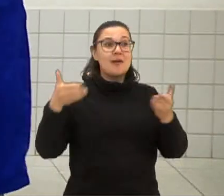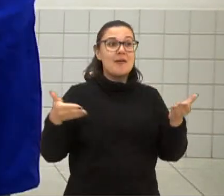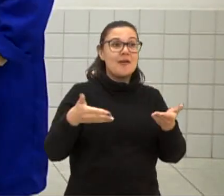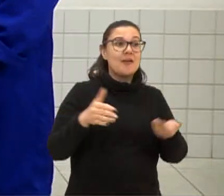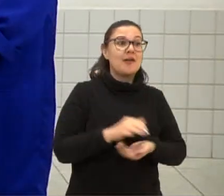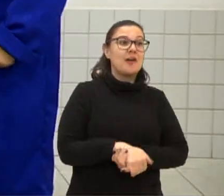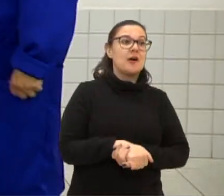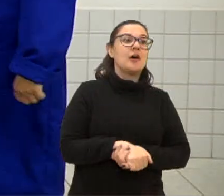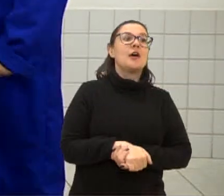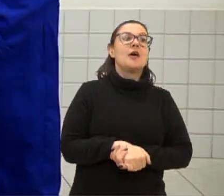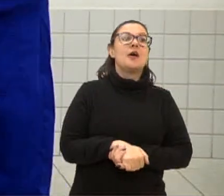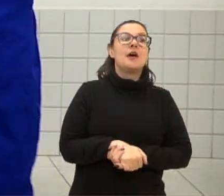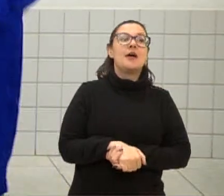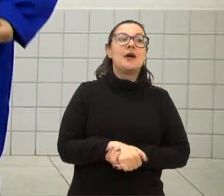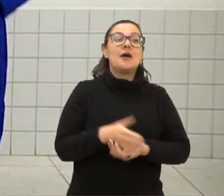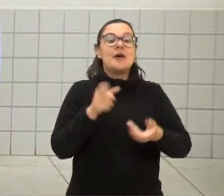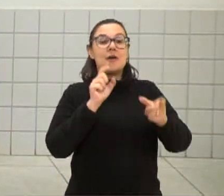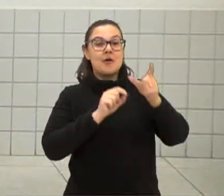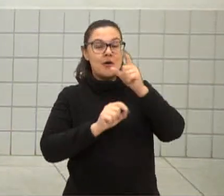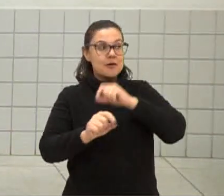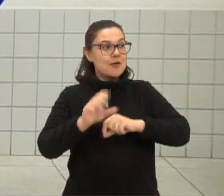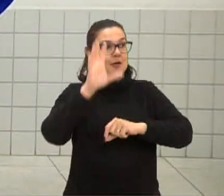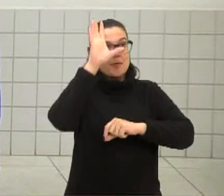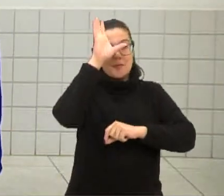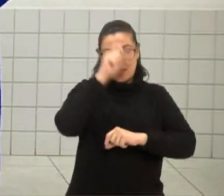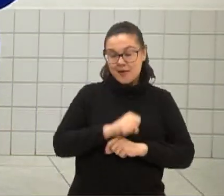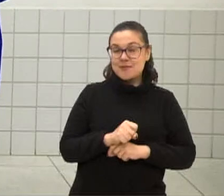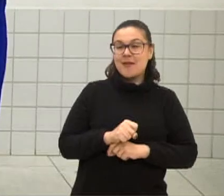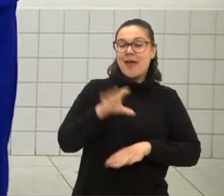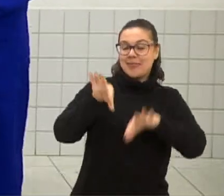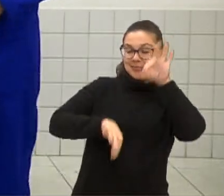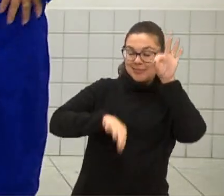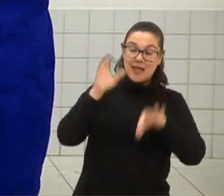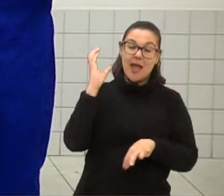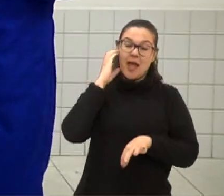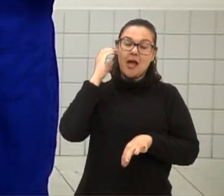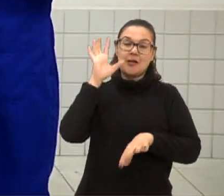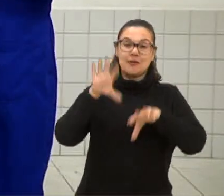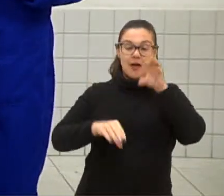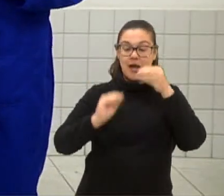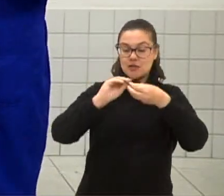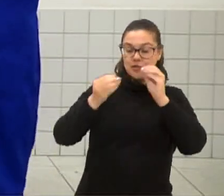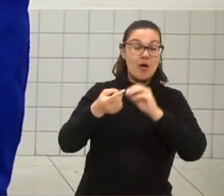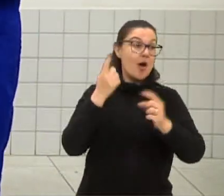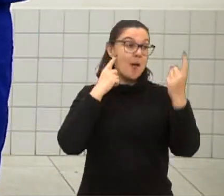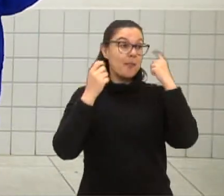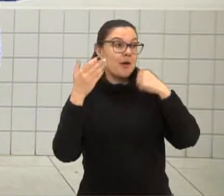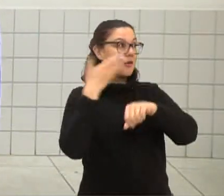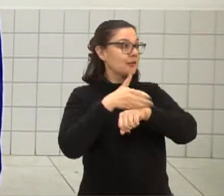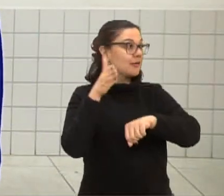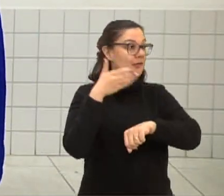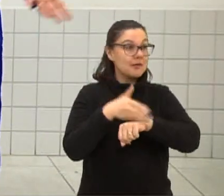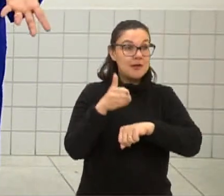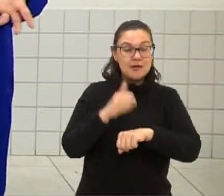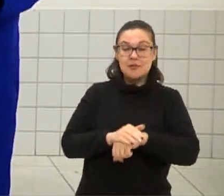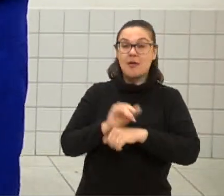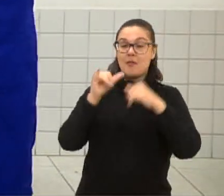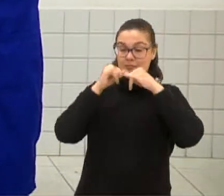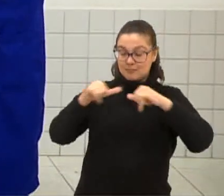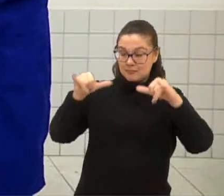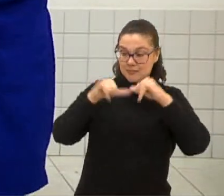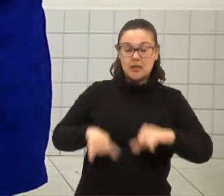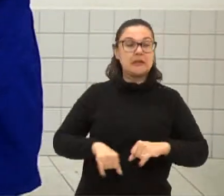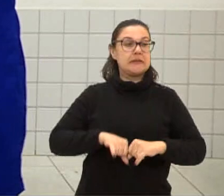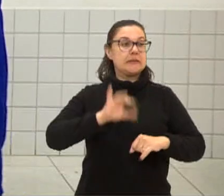hoje? Então, a gente falou sobre radioteatro, radionovela, falamos sobre propaganda,